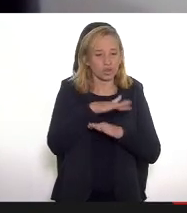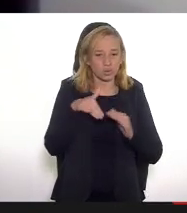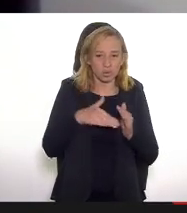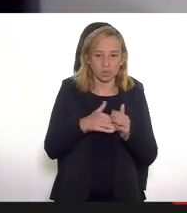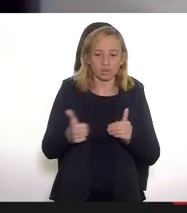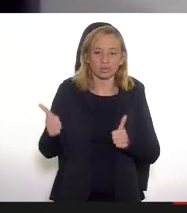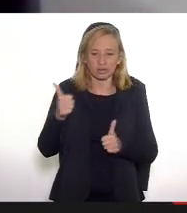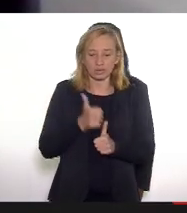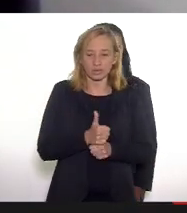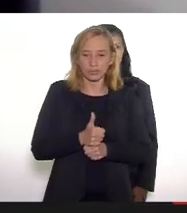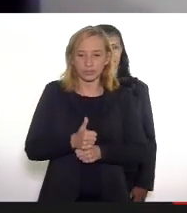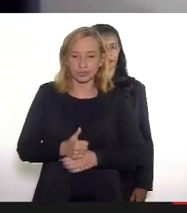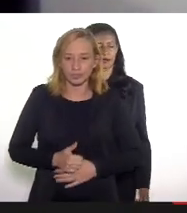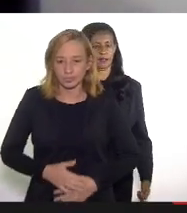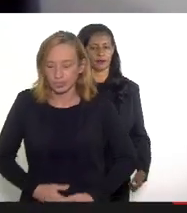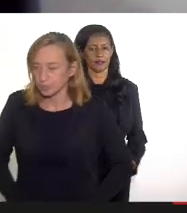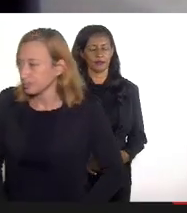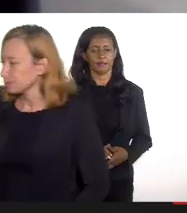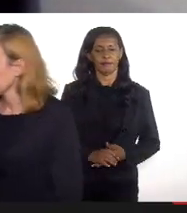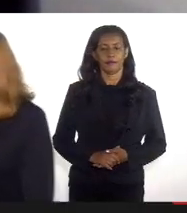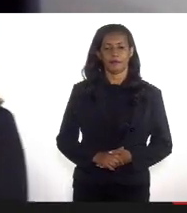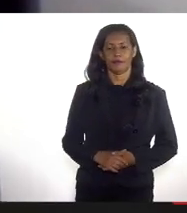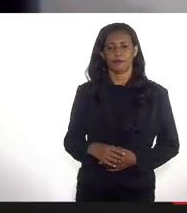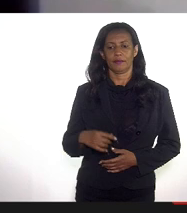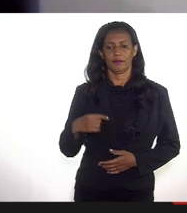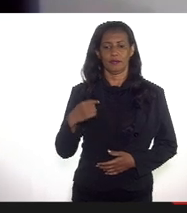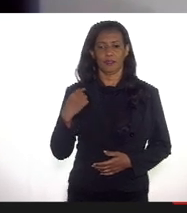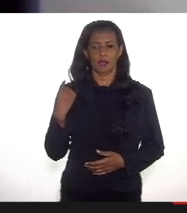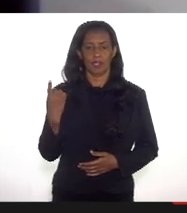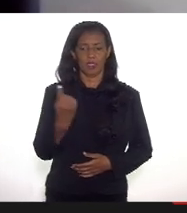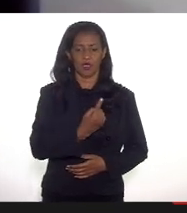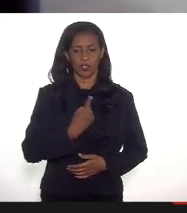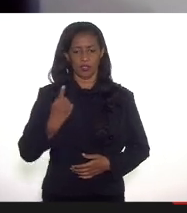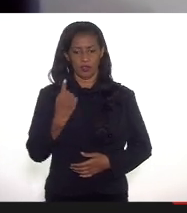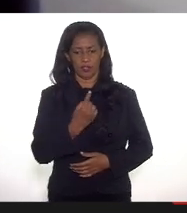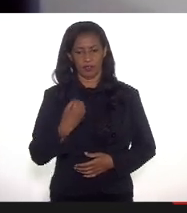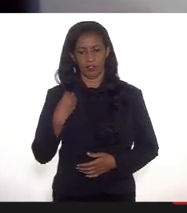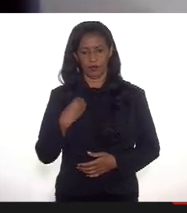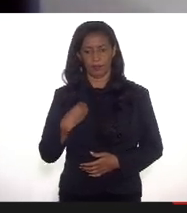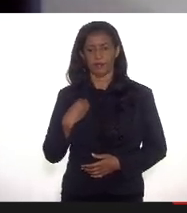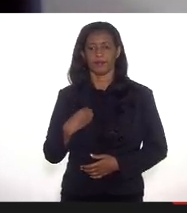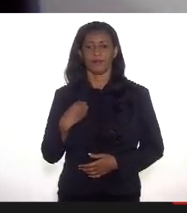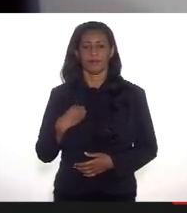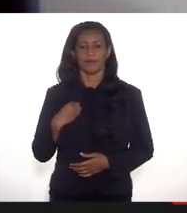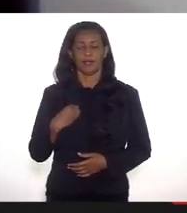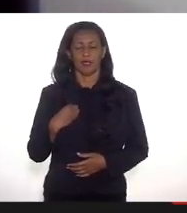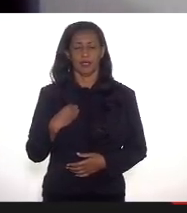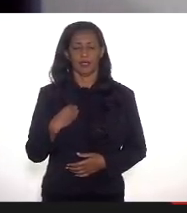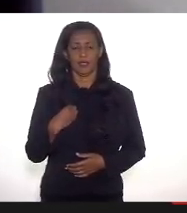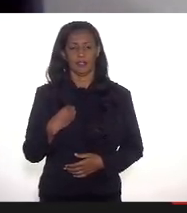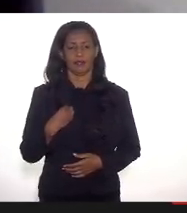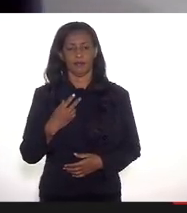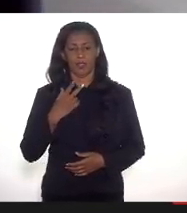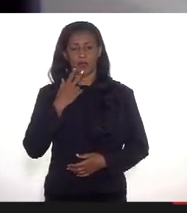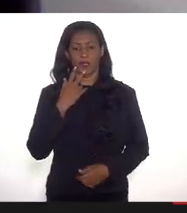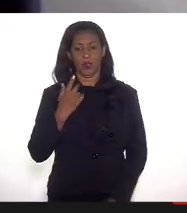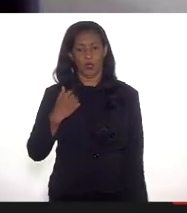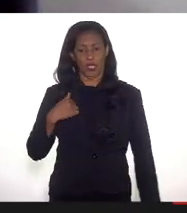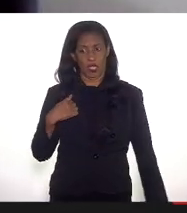nossas vivências. Das nossas vivências enquanto... E aí eu vou dizer, eu estou